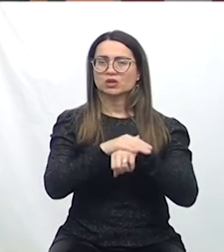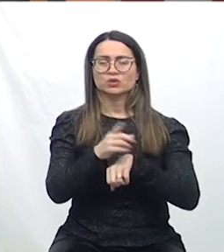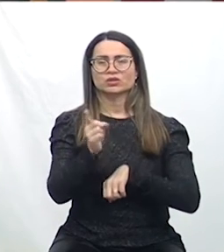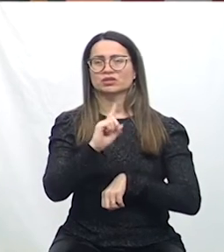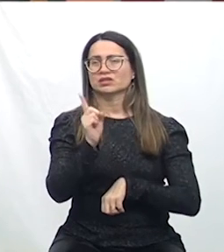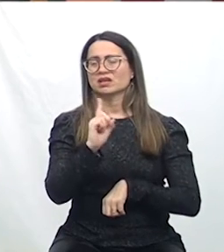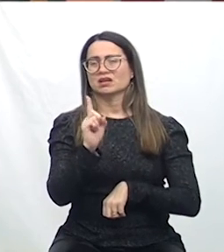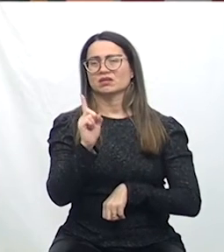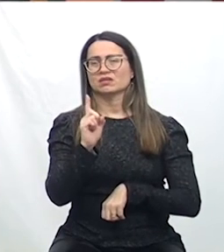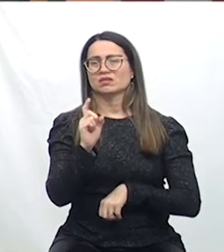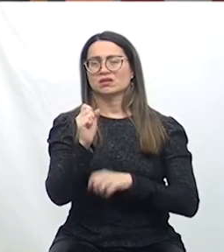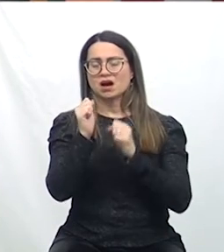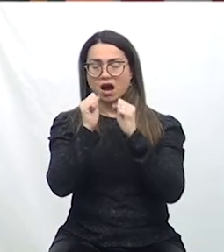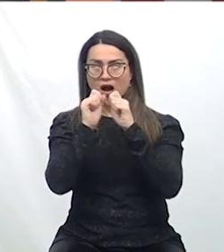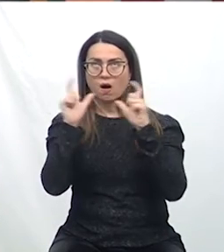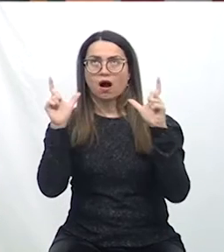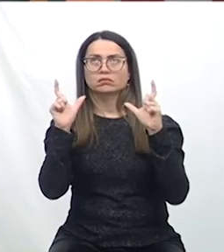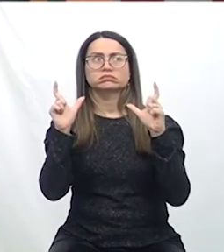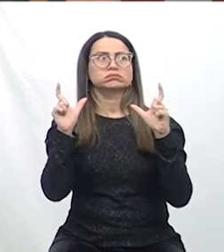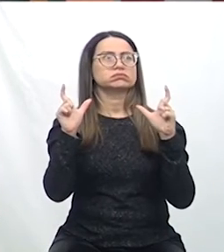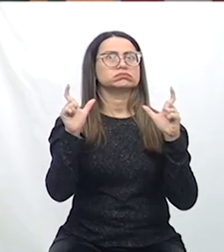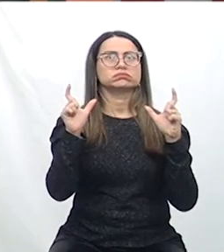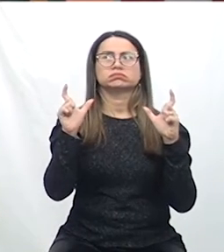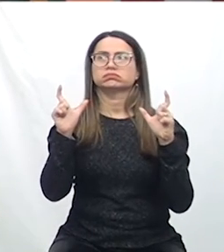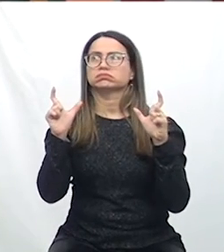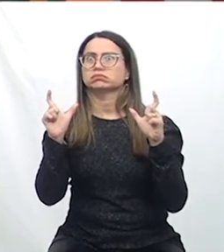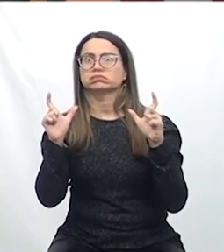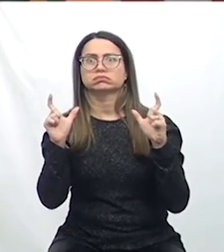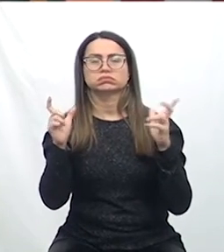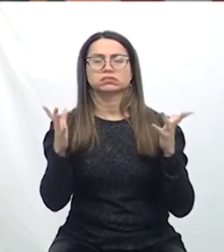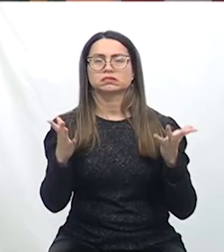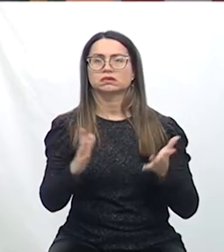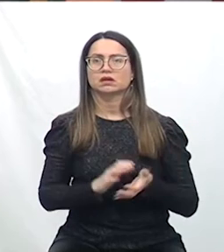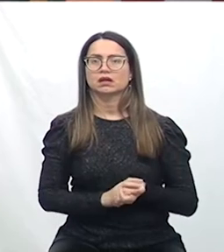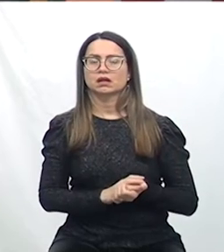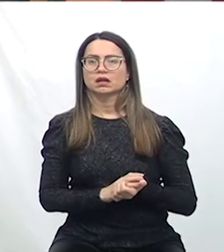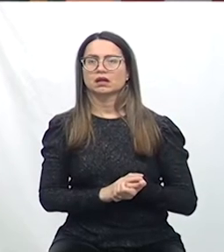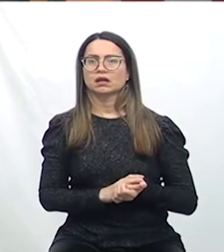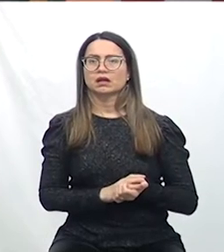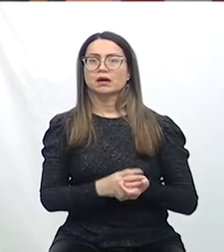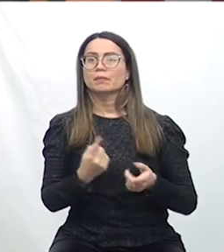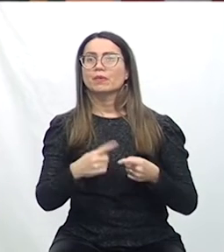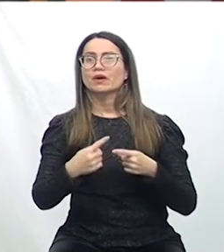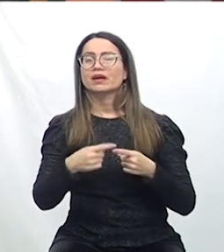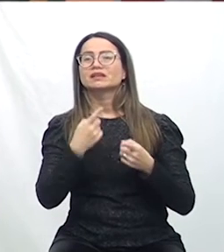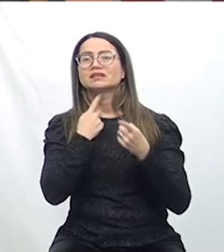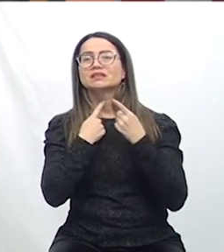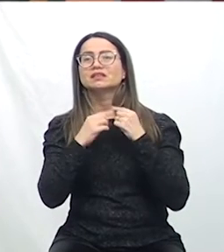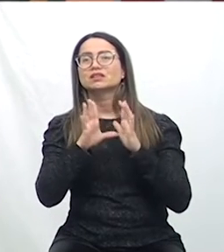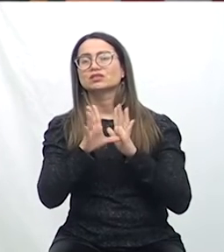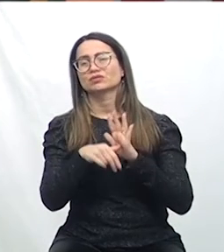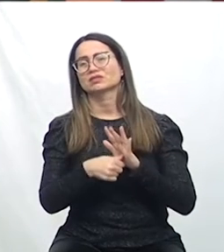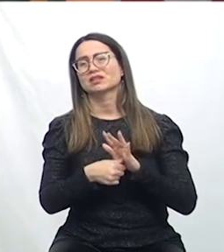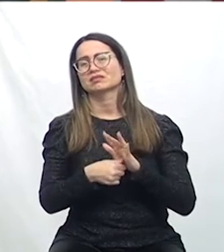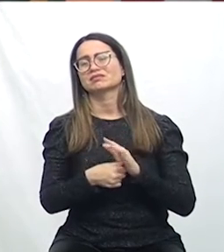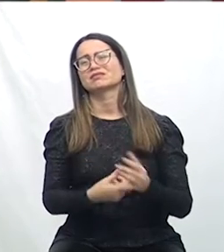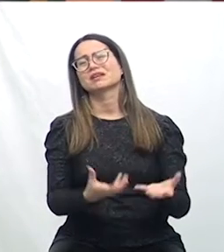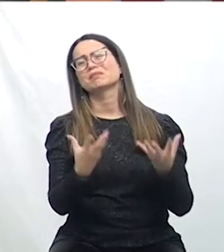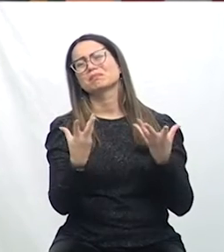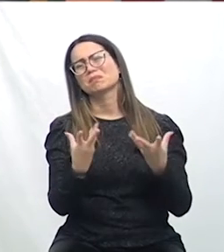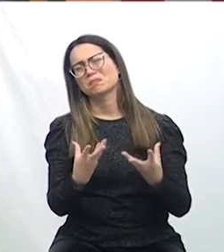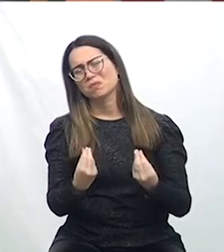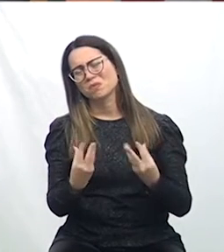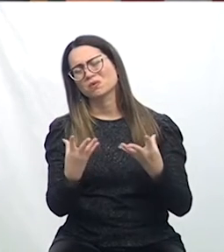furtar, para roubar, e isso tem sido crescente no nosso município, né? Tem sido crescente